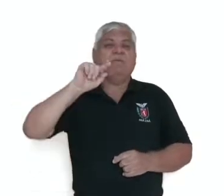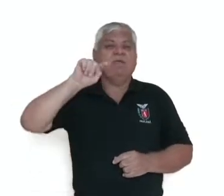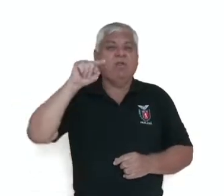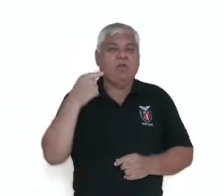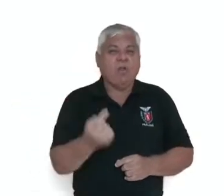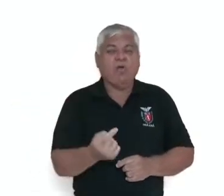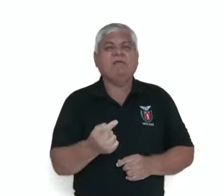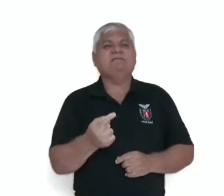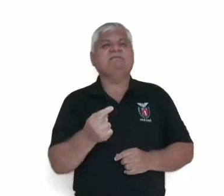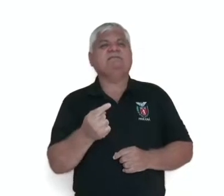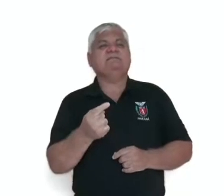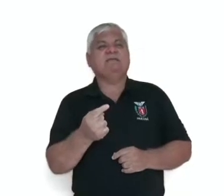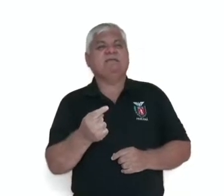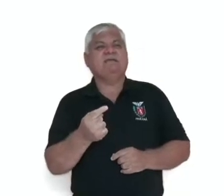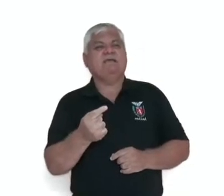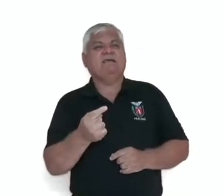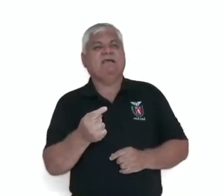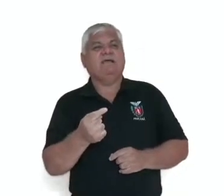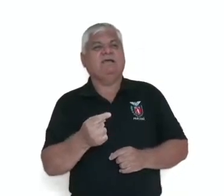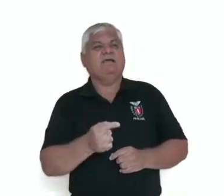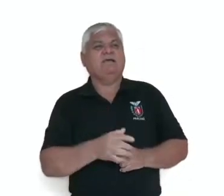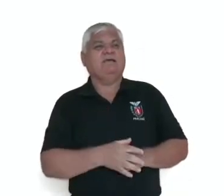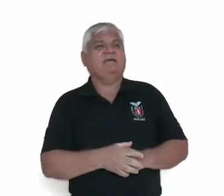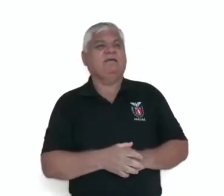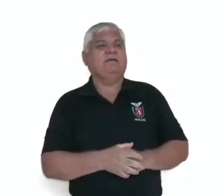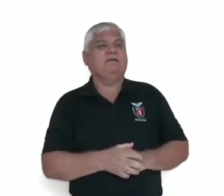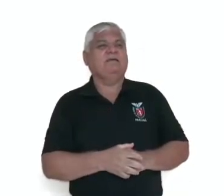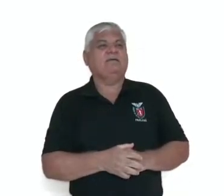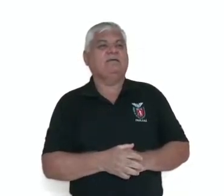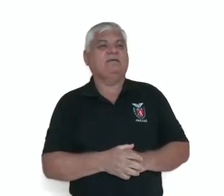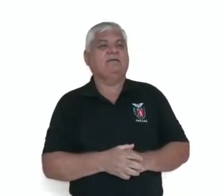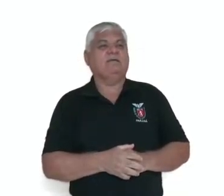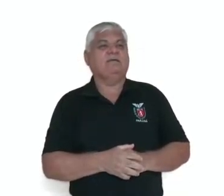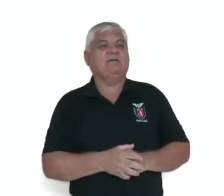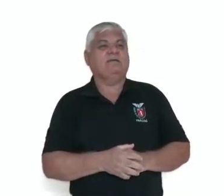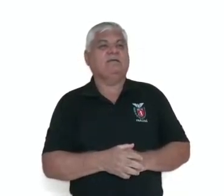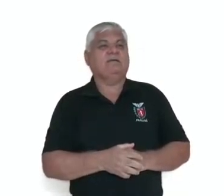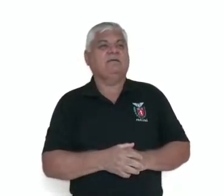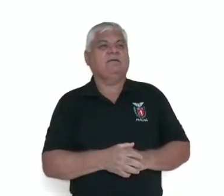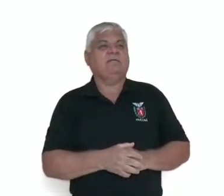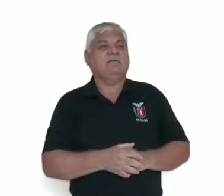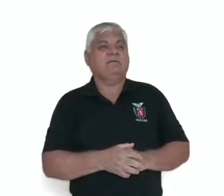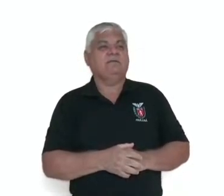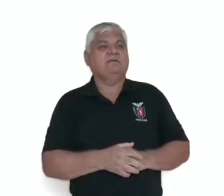milhões e 600, acho que eu falei errado essa medida, peraí,